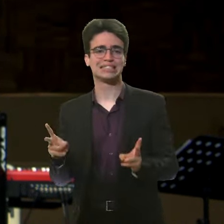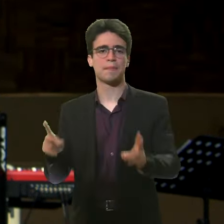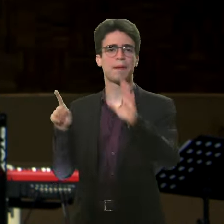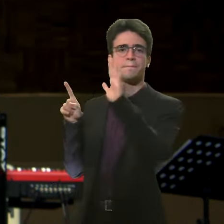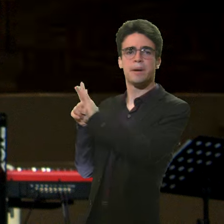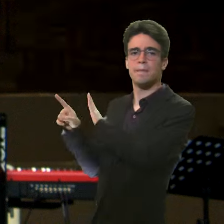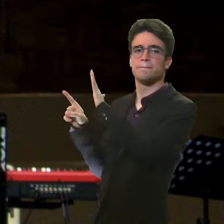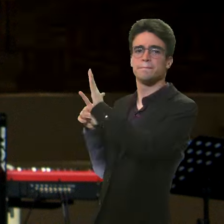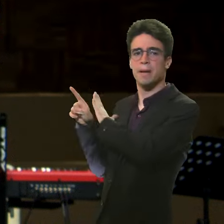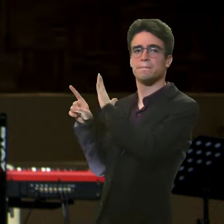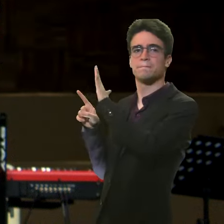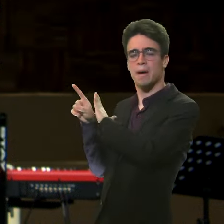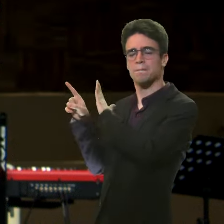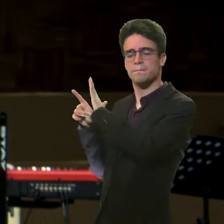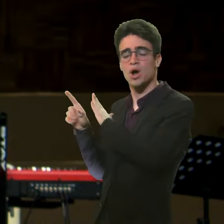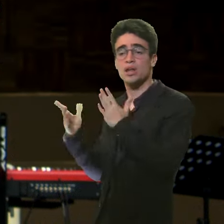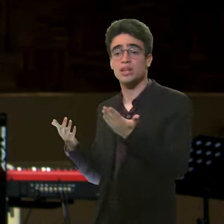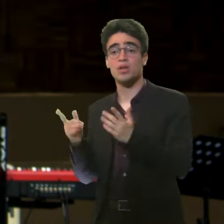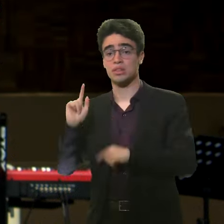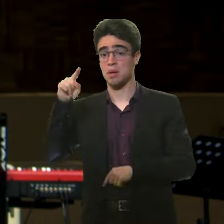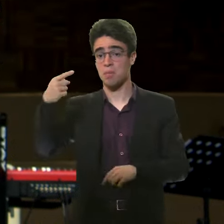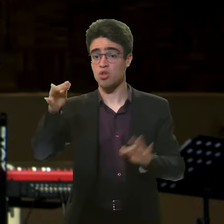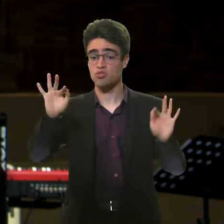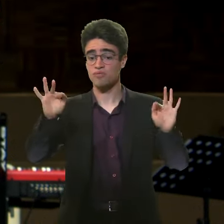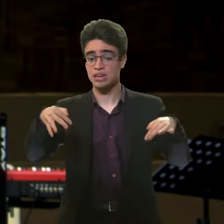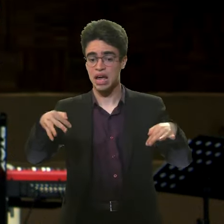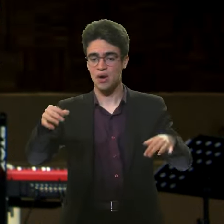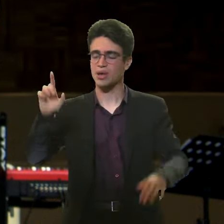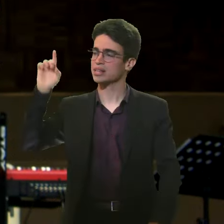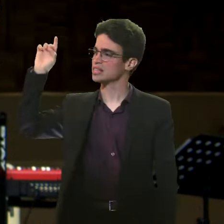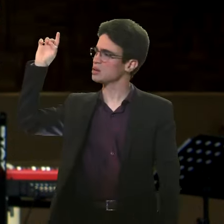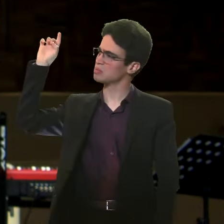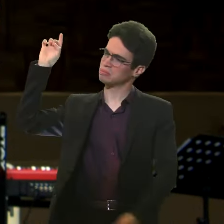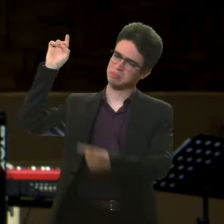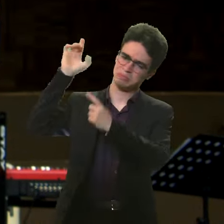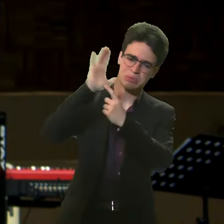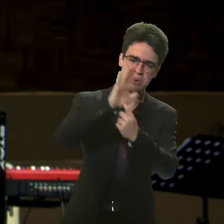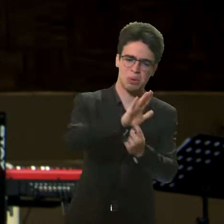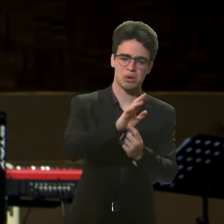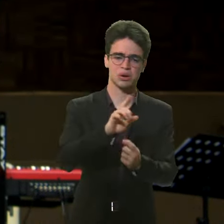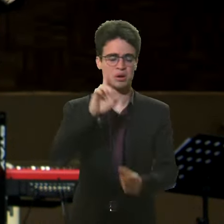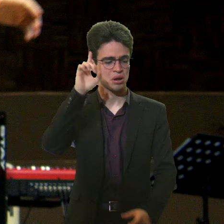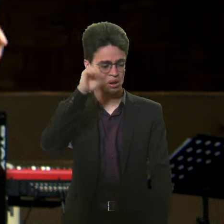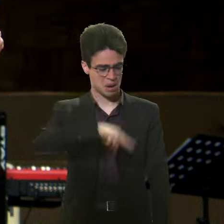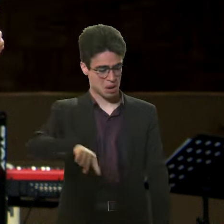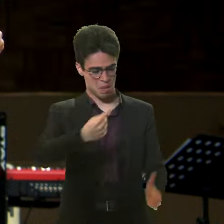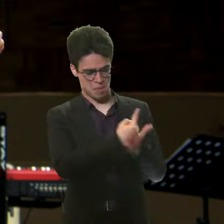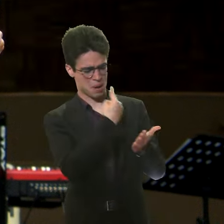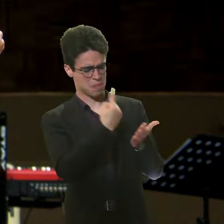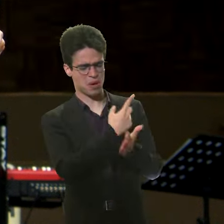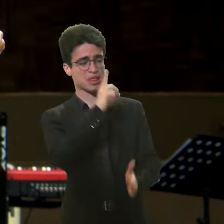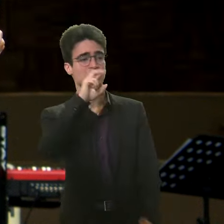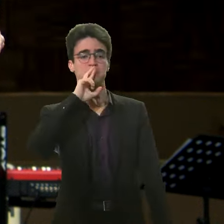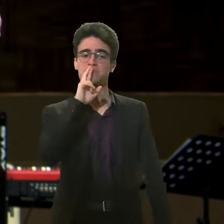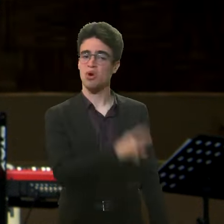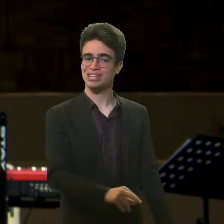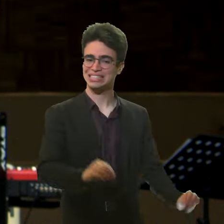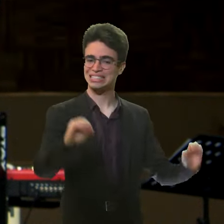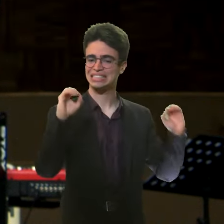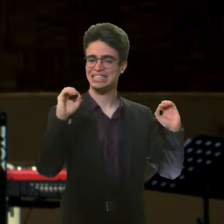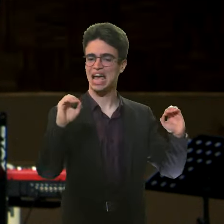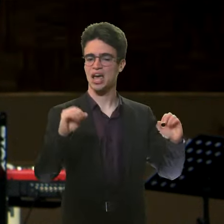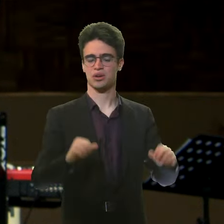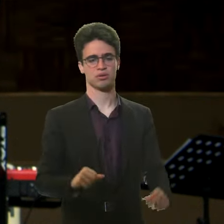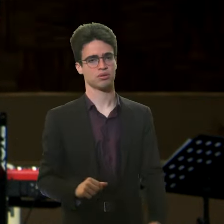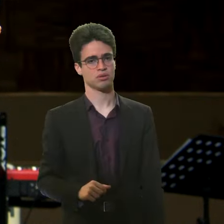no final, a gente vai falar disso depois, Deus aparecer e não responder nenhuma das perguntas, e fazer